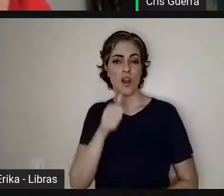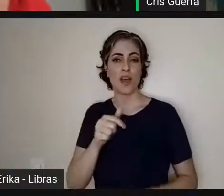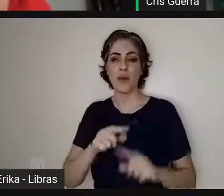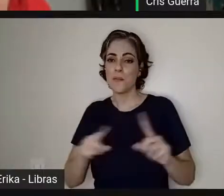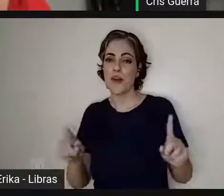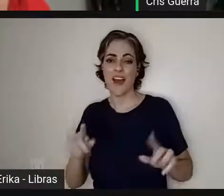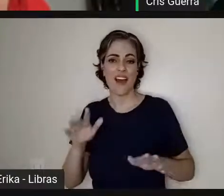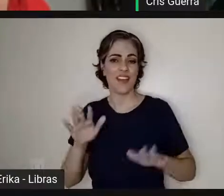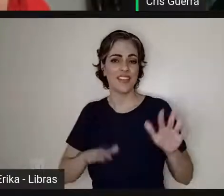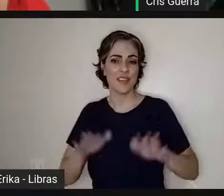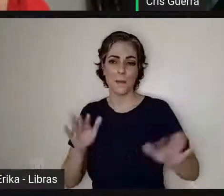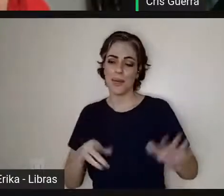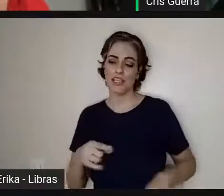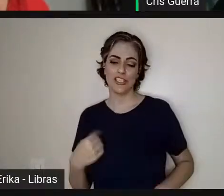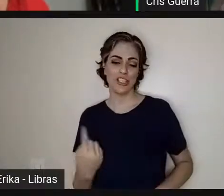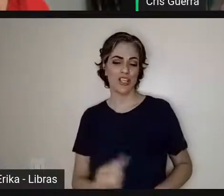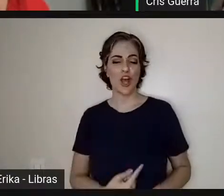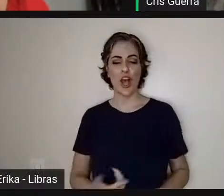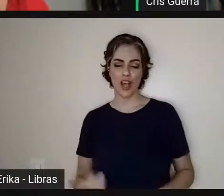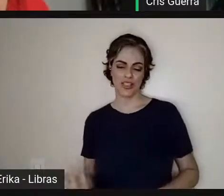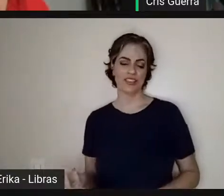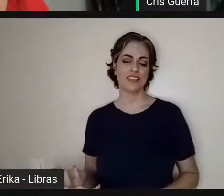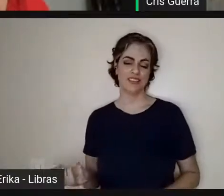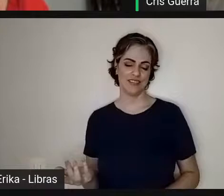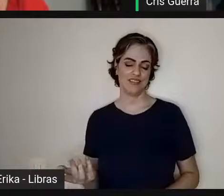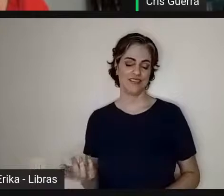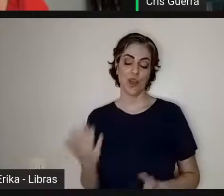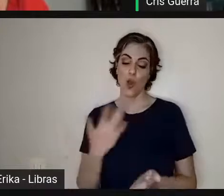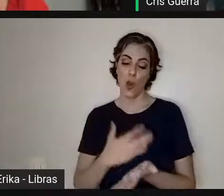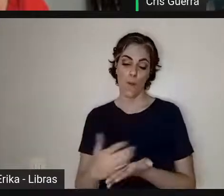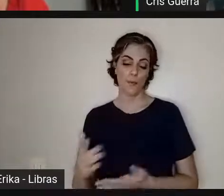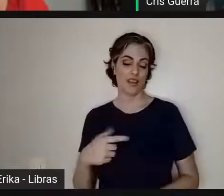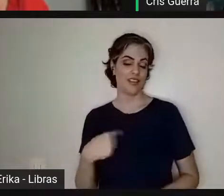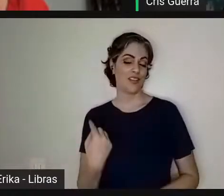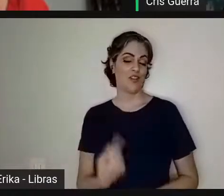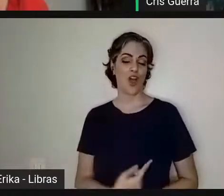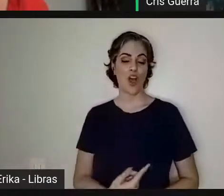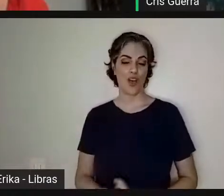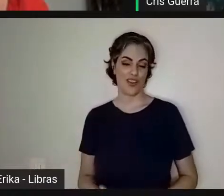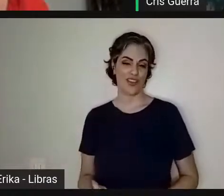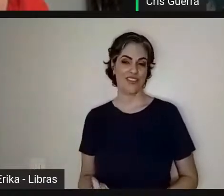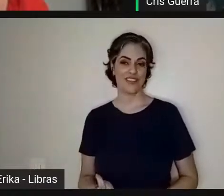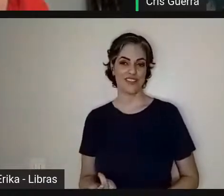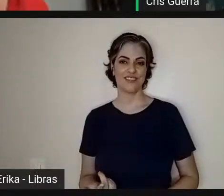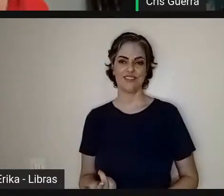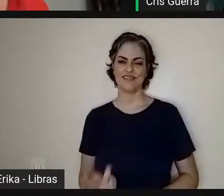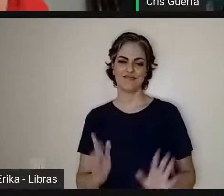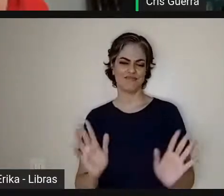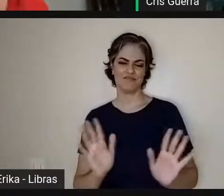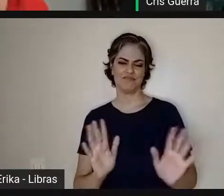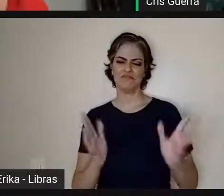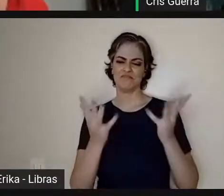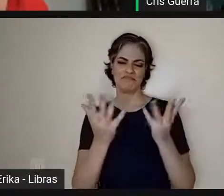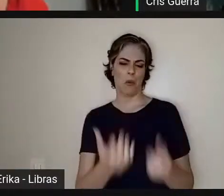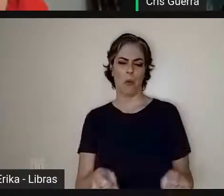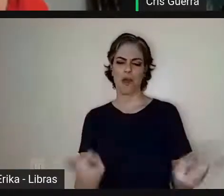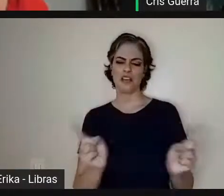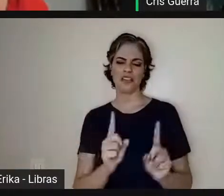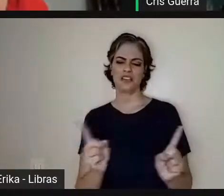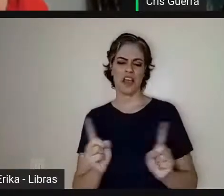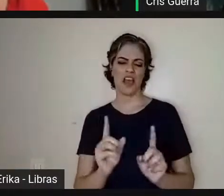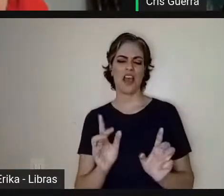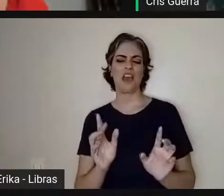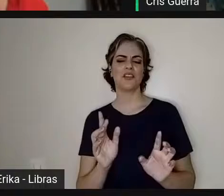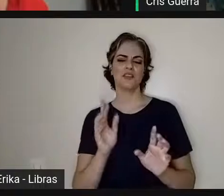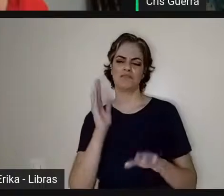não é que só depende, mas eu acho que começa em nós a gente desconstruir isso, né? Então, é